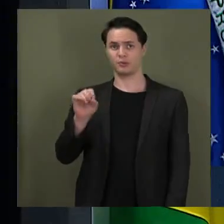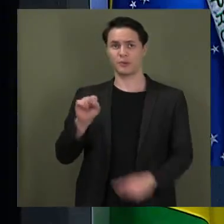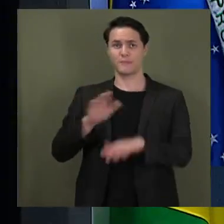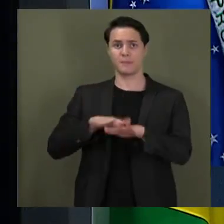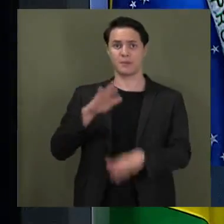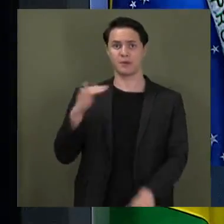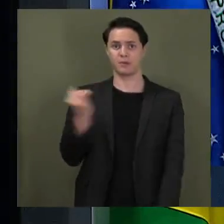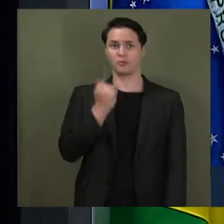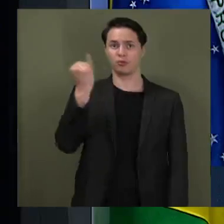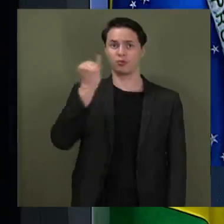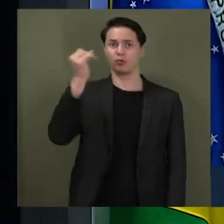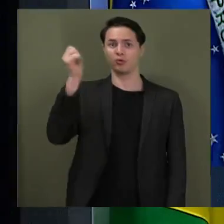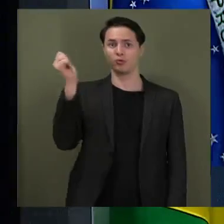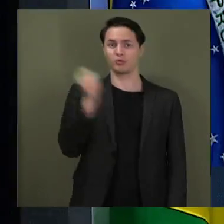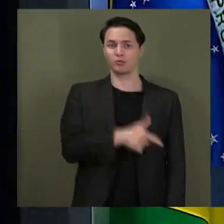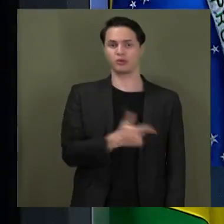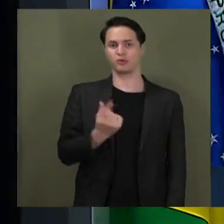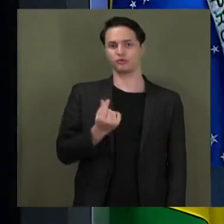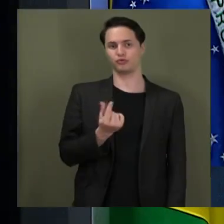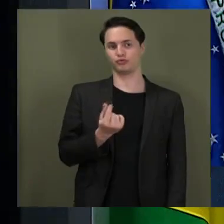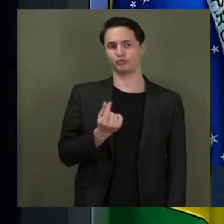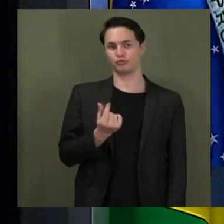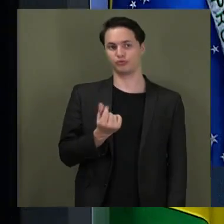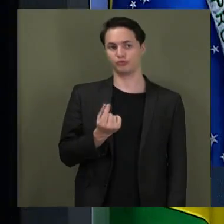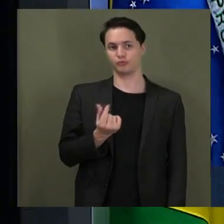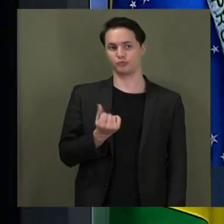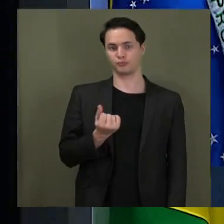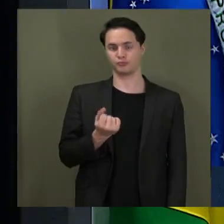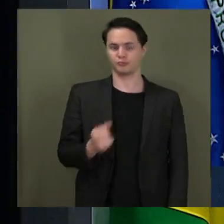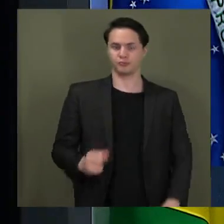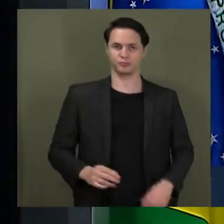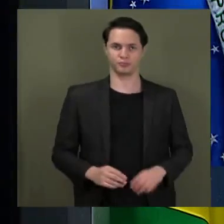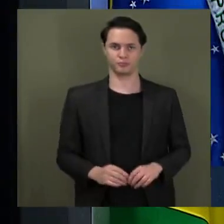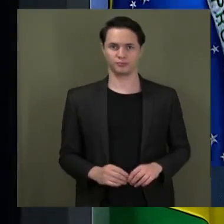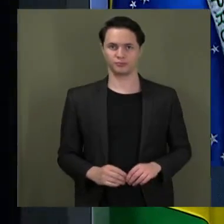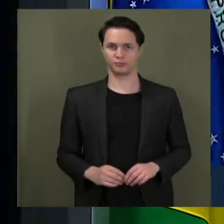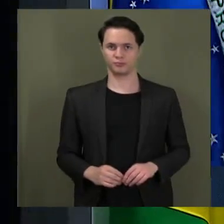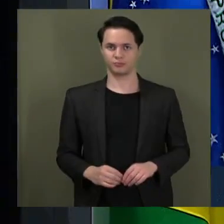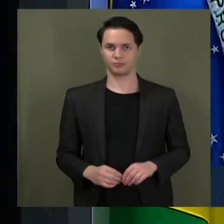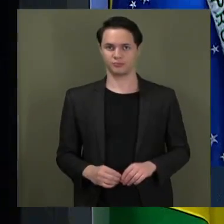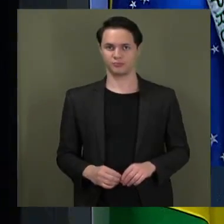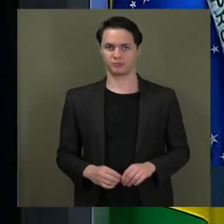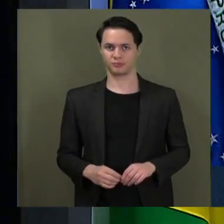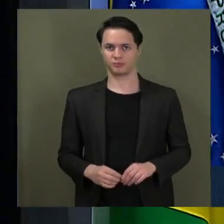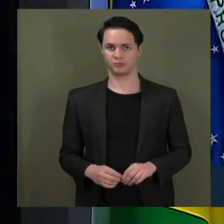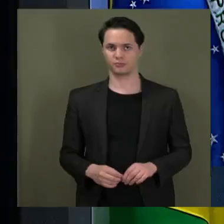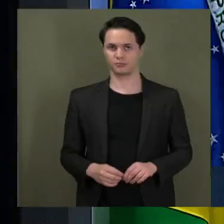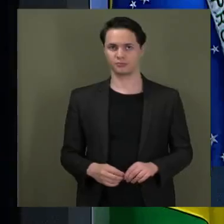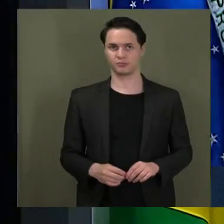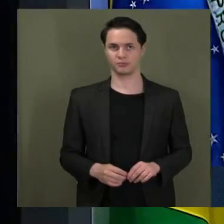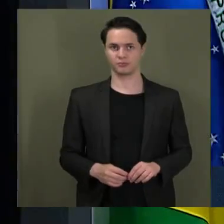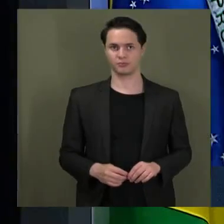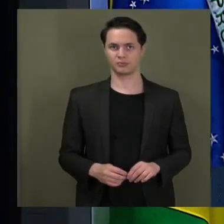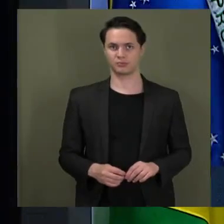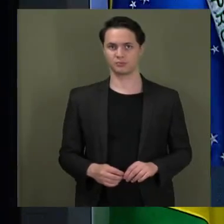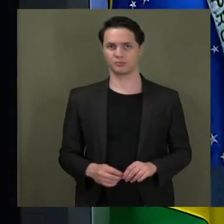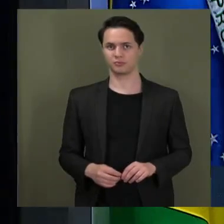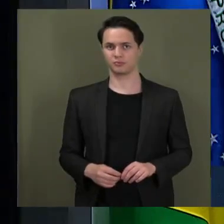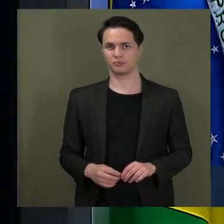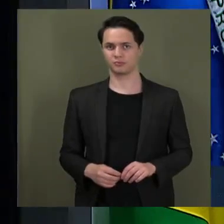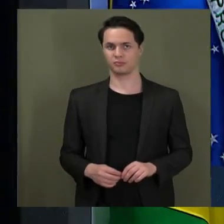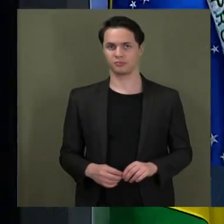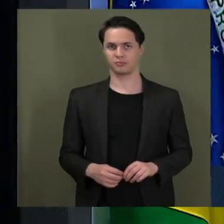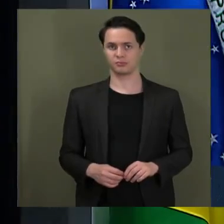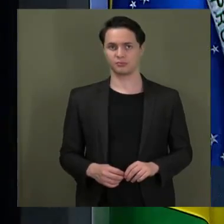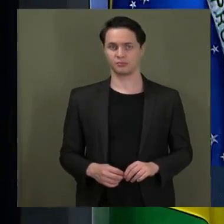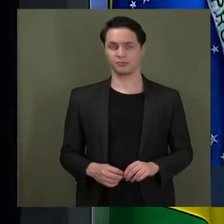importantes do que o lucro, do que o dinheiro, e que